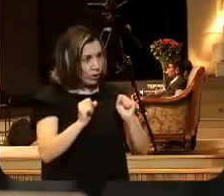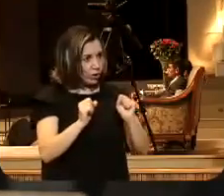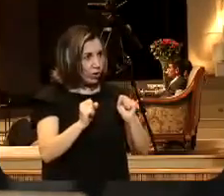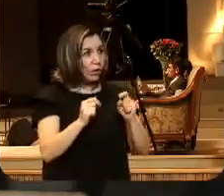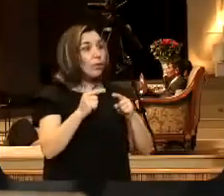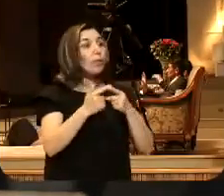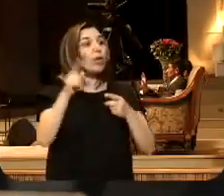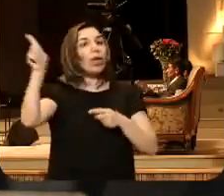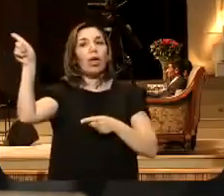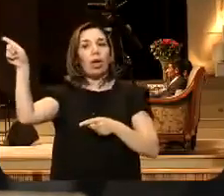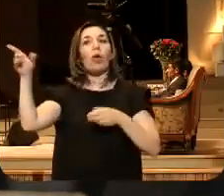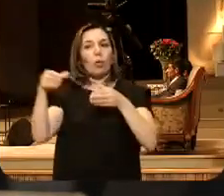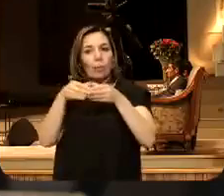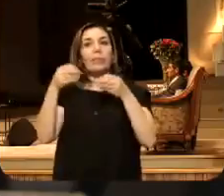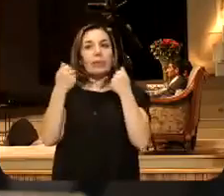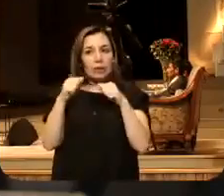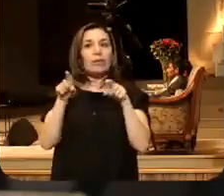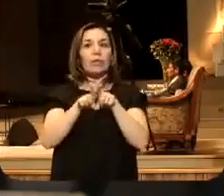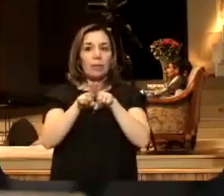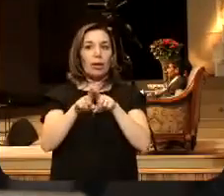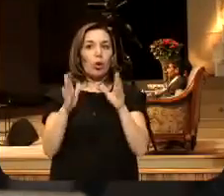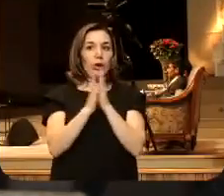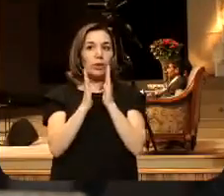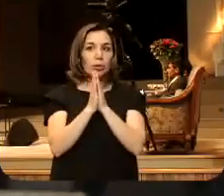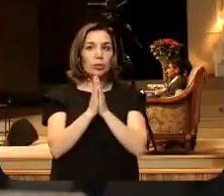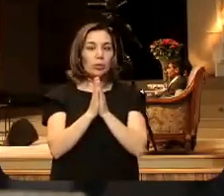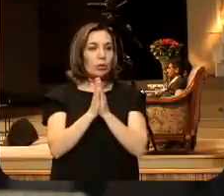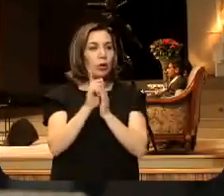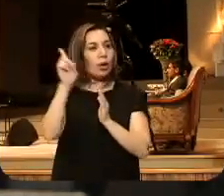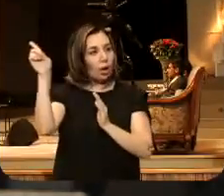Nós precisamos orar por essas pessoas.